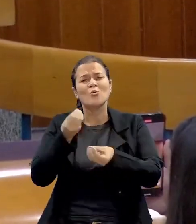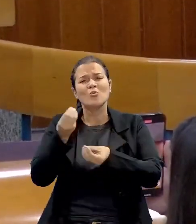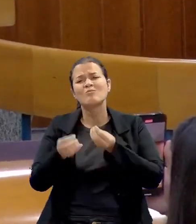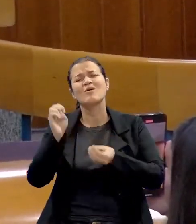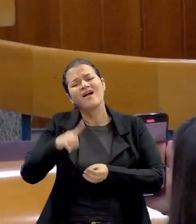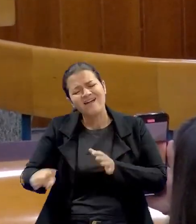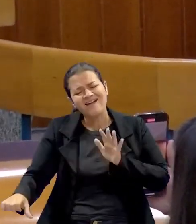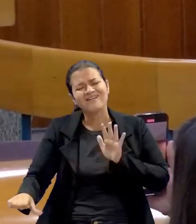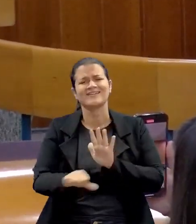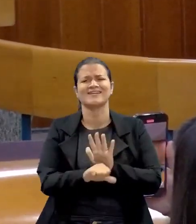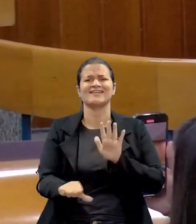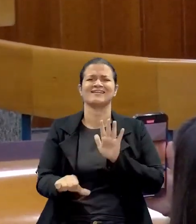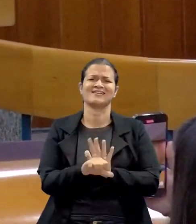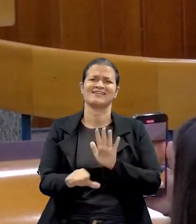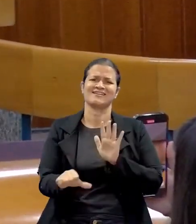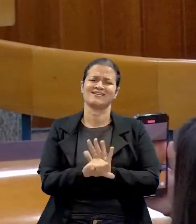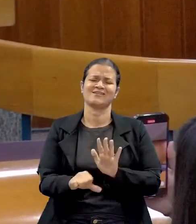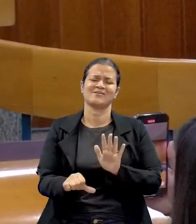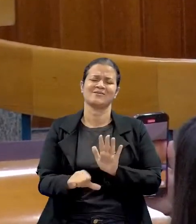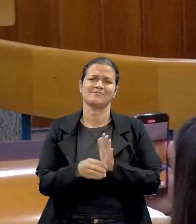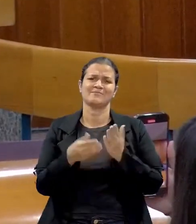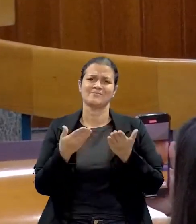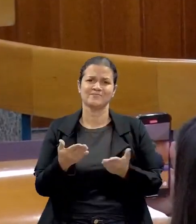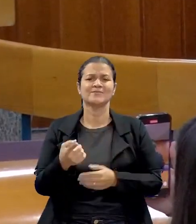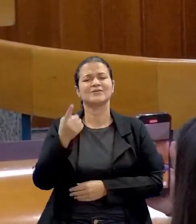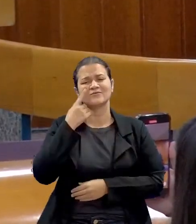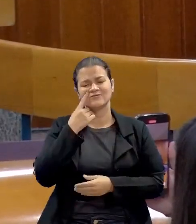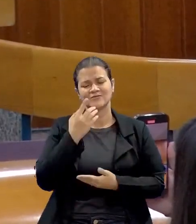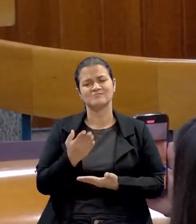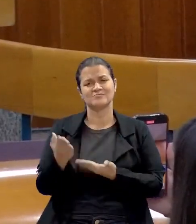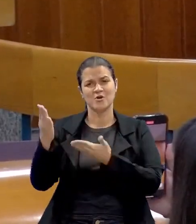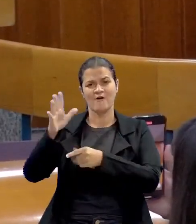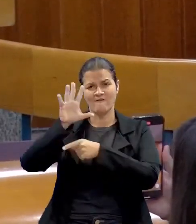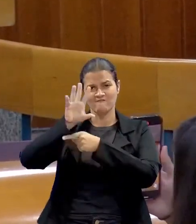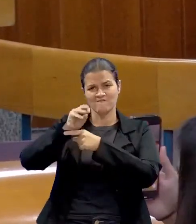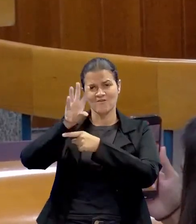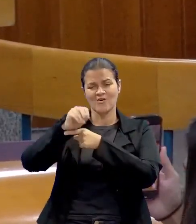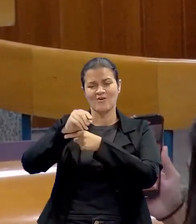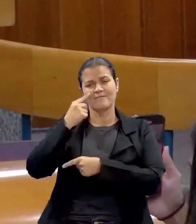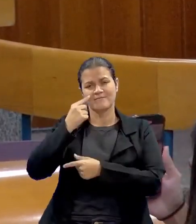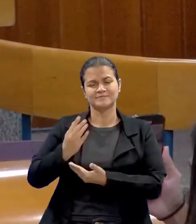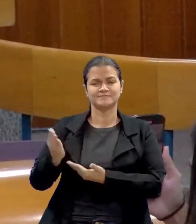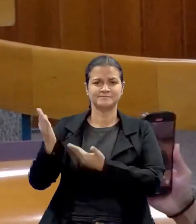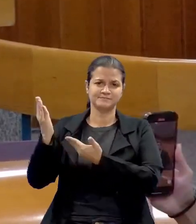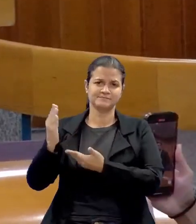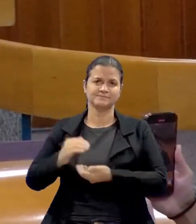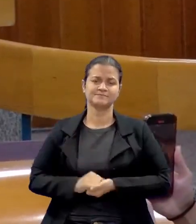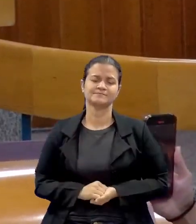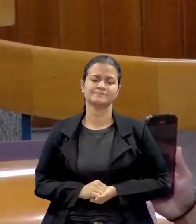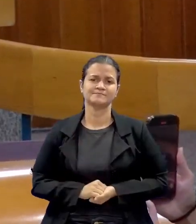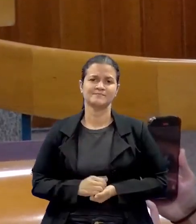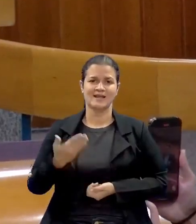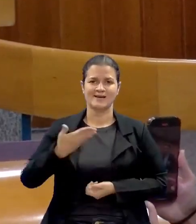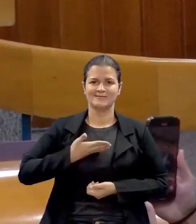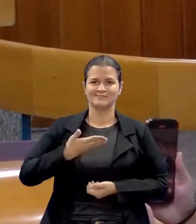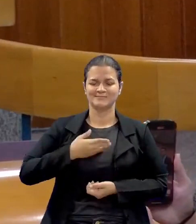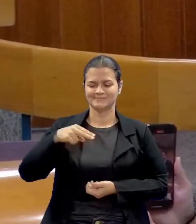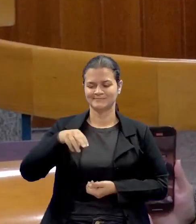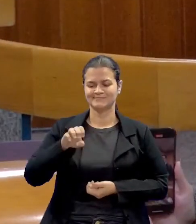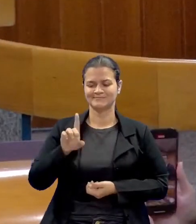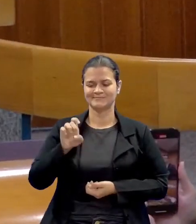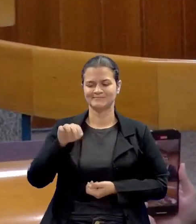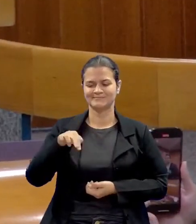criminoso esse ato. Quero mostrar aqui uma foto, por favor, Nederson, que é nosso amigo, de um